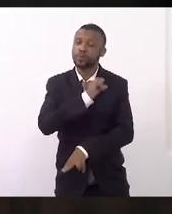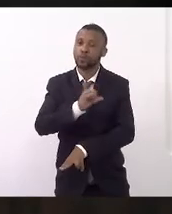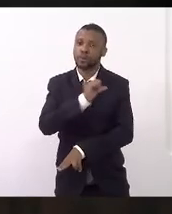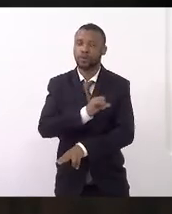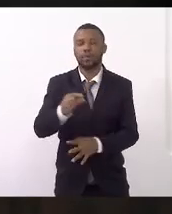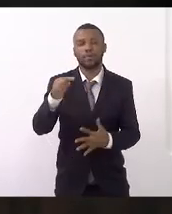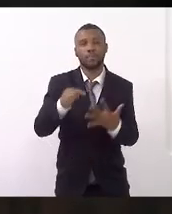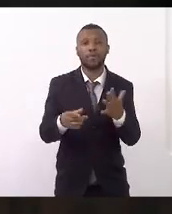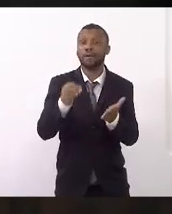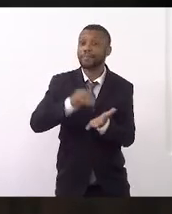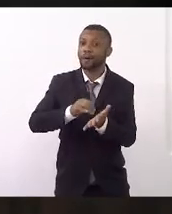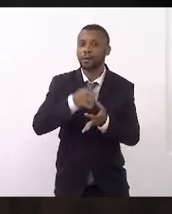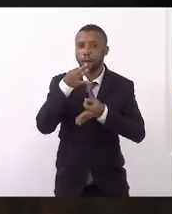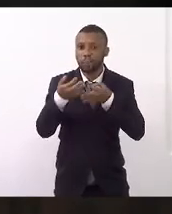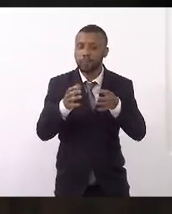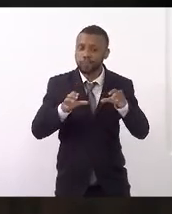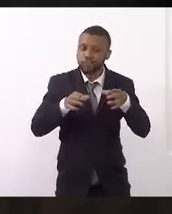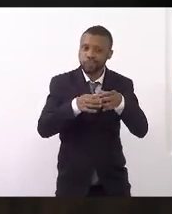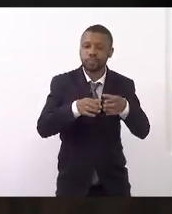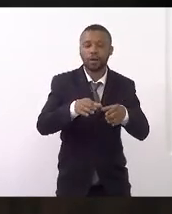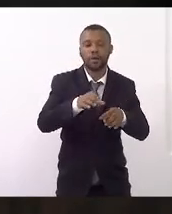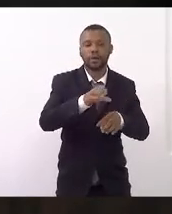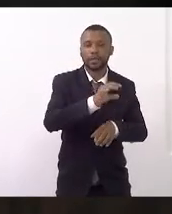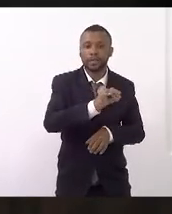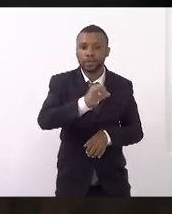Pendente parecer da Comissão de Emendas Constitucionais e